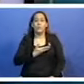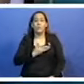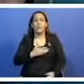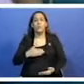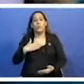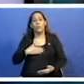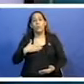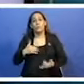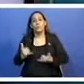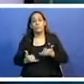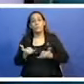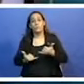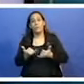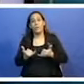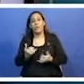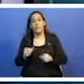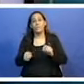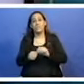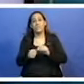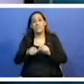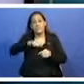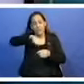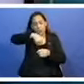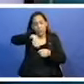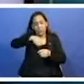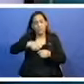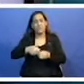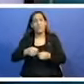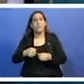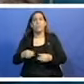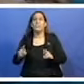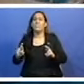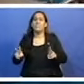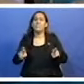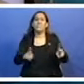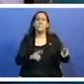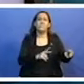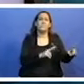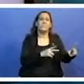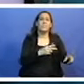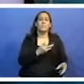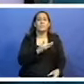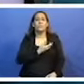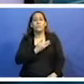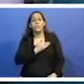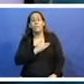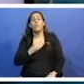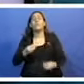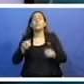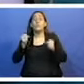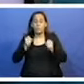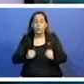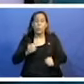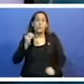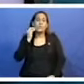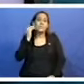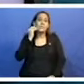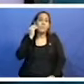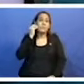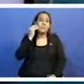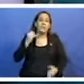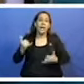importa, a gente pode um dia convidar todos e cada um vai experimentando a brincadeira do outro. Circulou